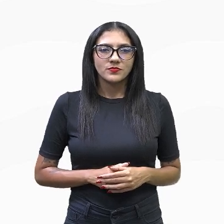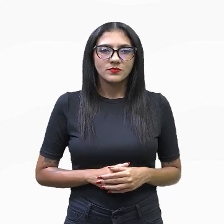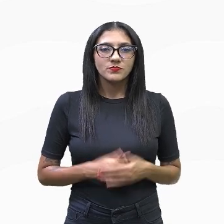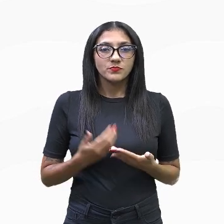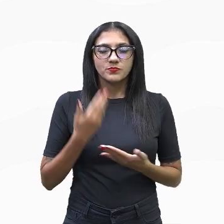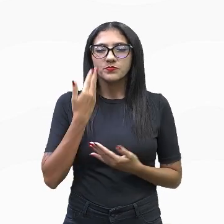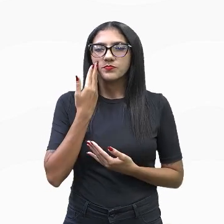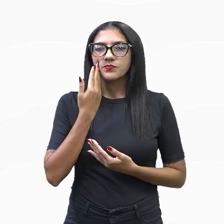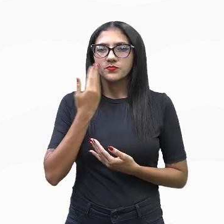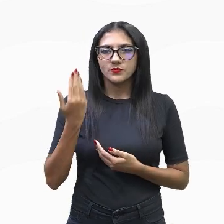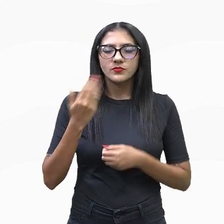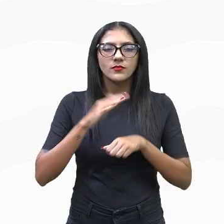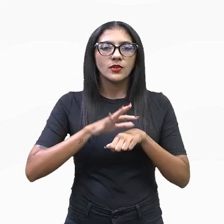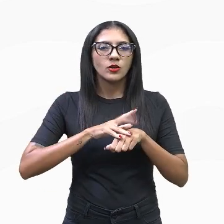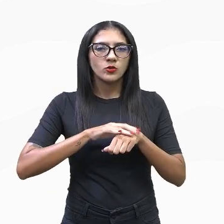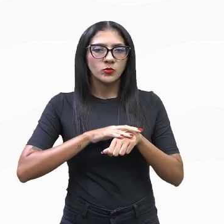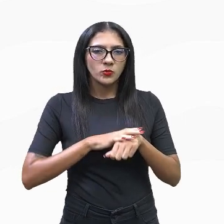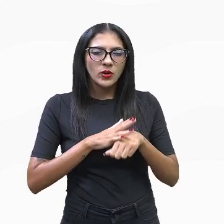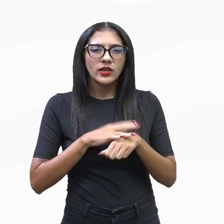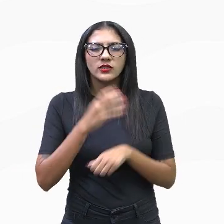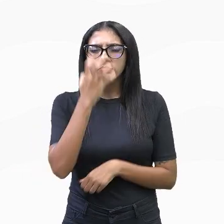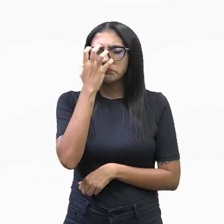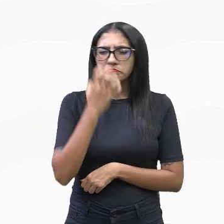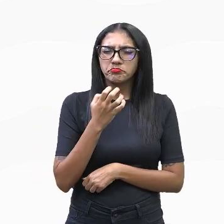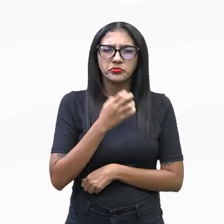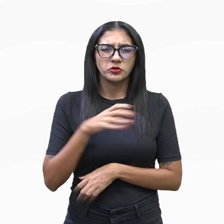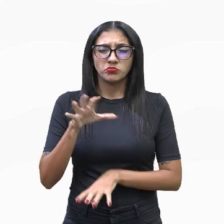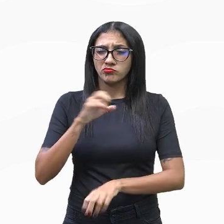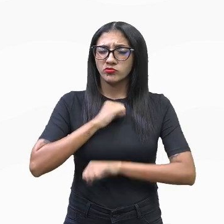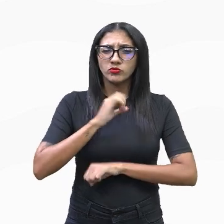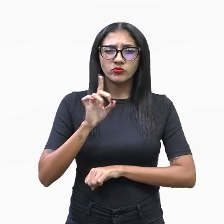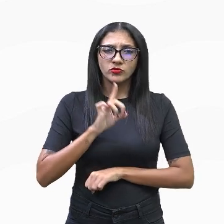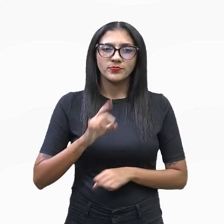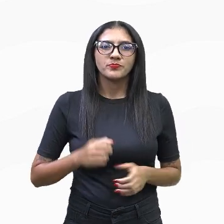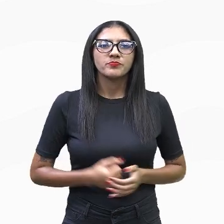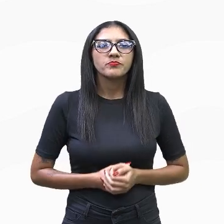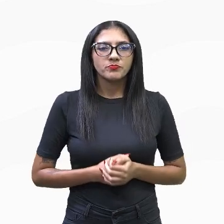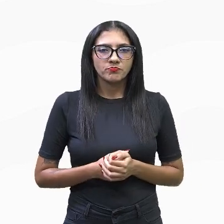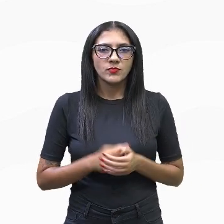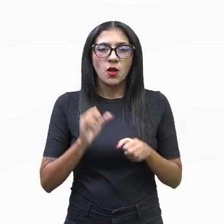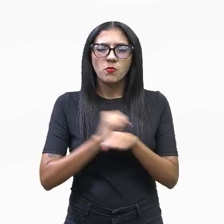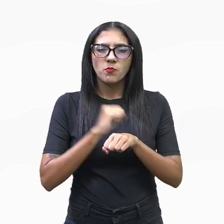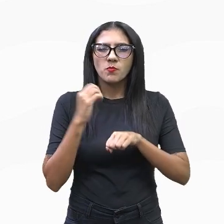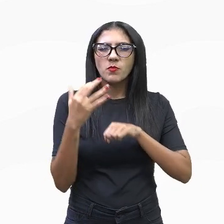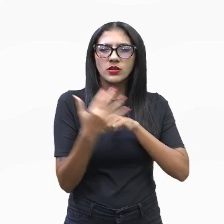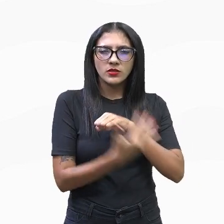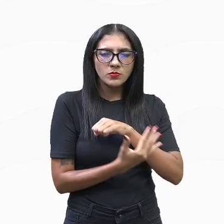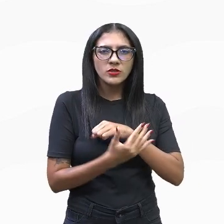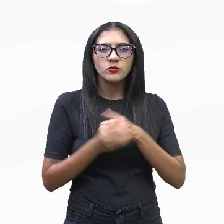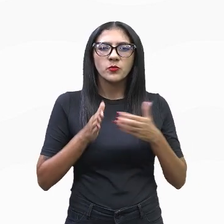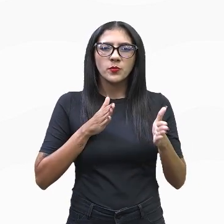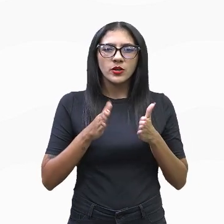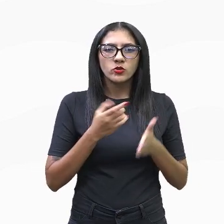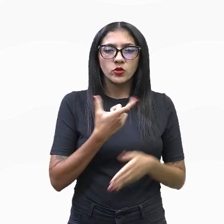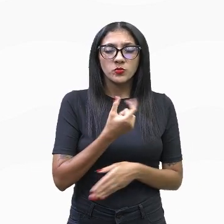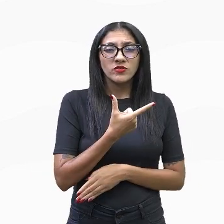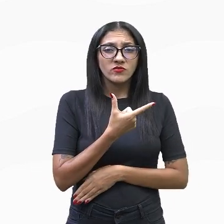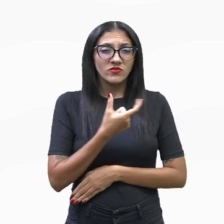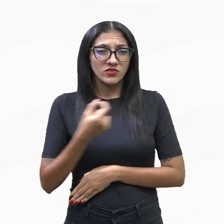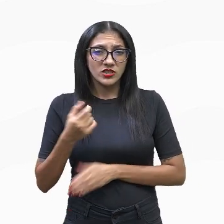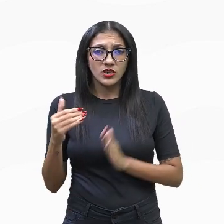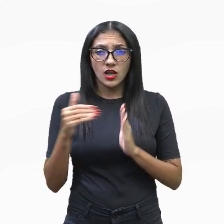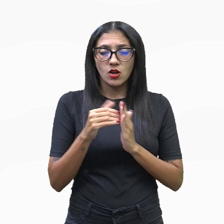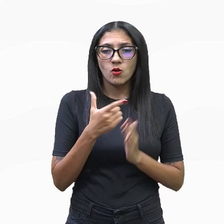DCNT, doenças crônicas não transmissíveis. A pandemia pela Covid-19 de 2020 e